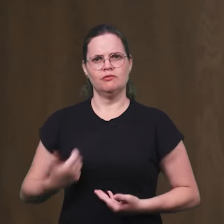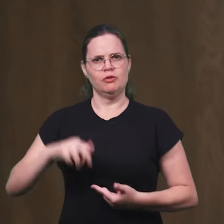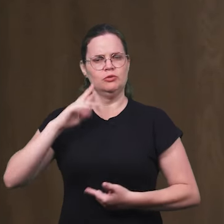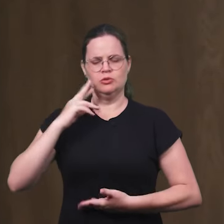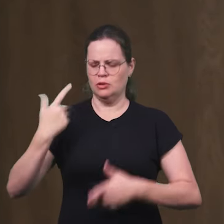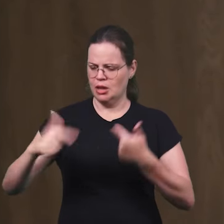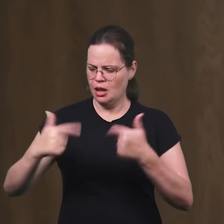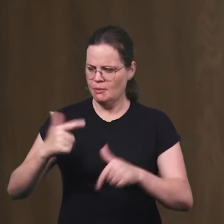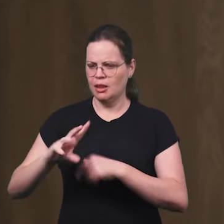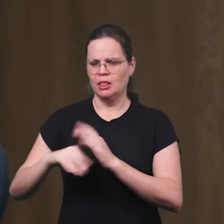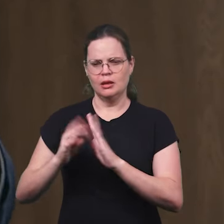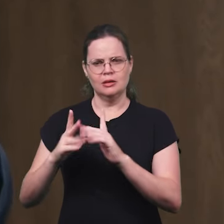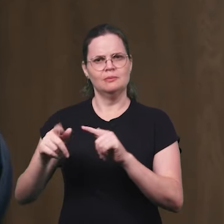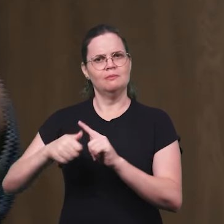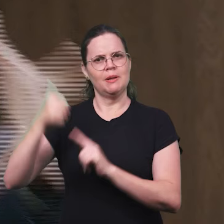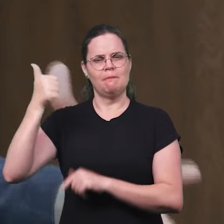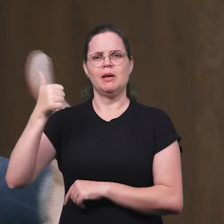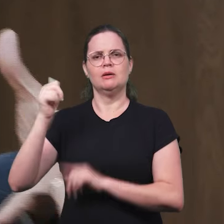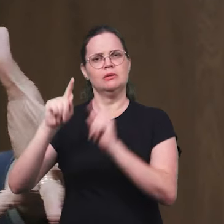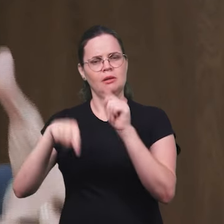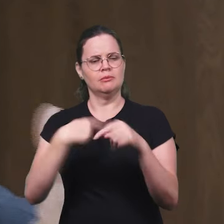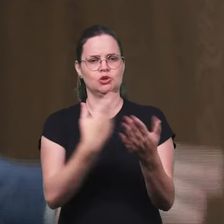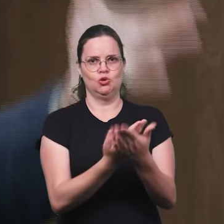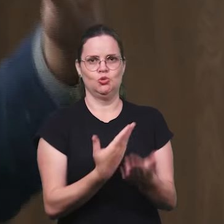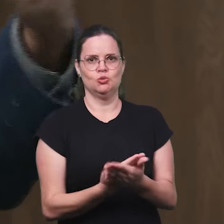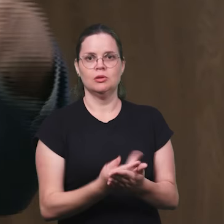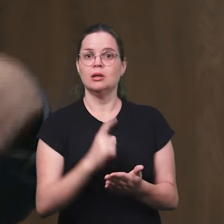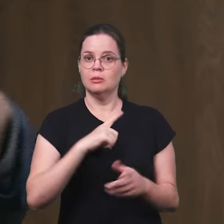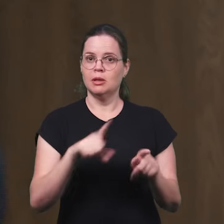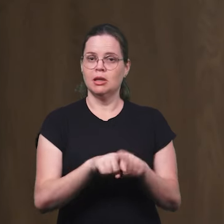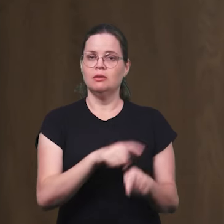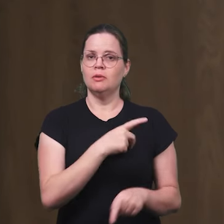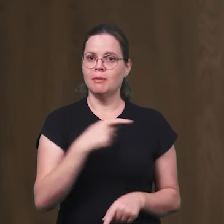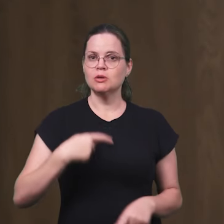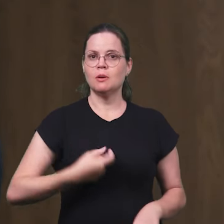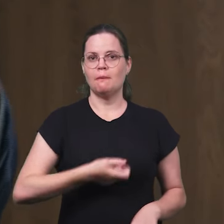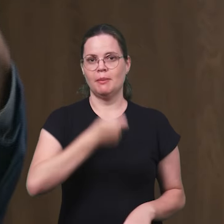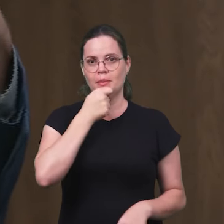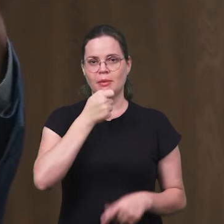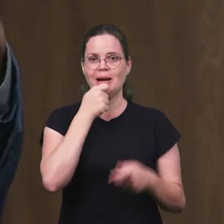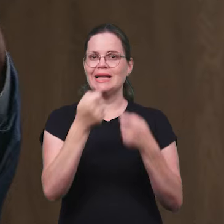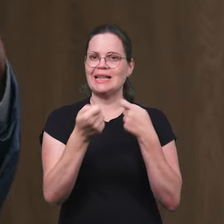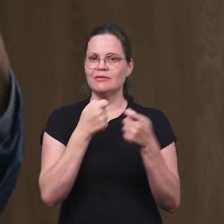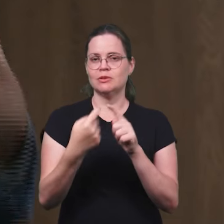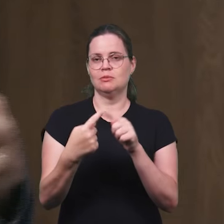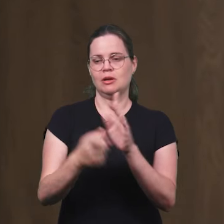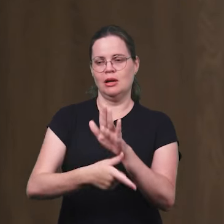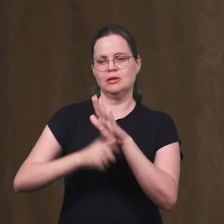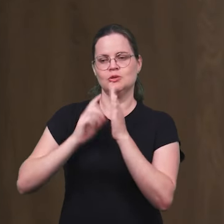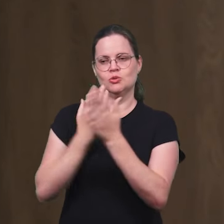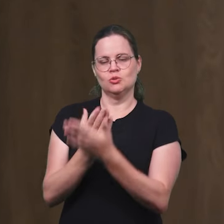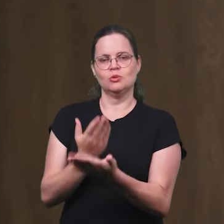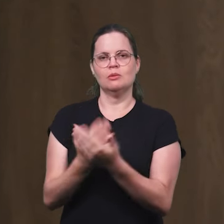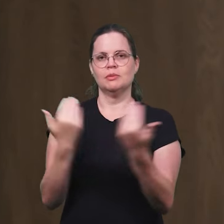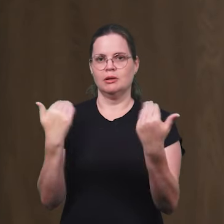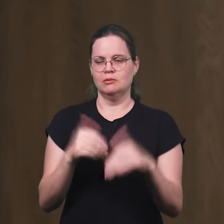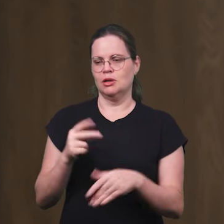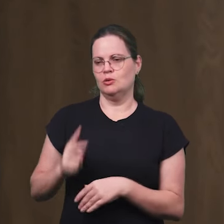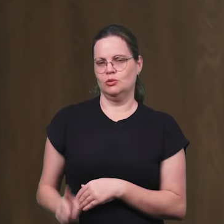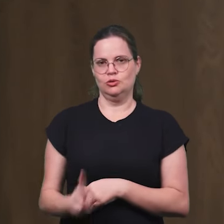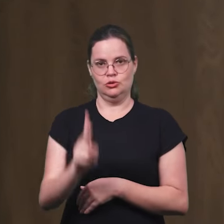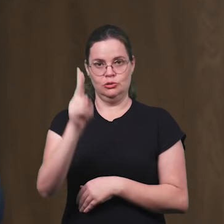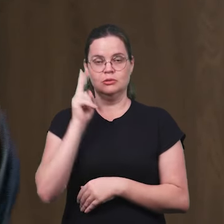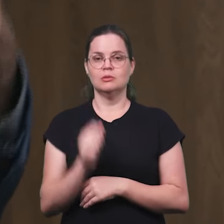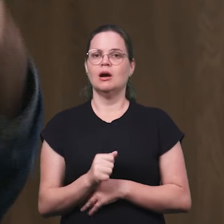durante a preparação, né? Inclusive temos pastores entrevistados que estudavam para concursos, né? E continuaram no seu